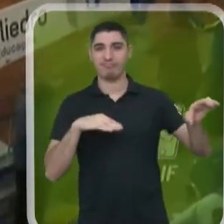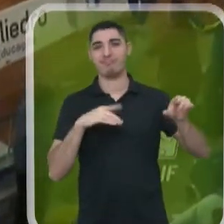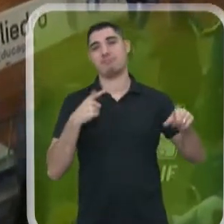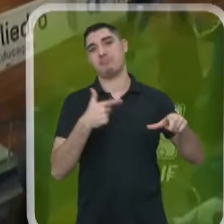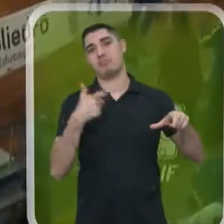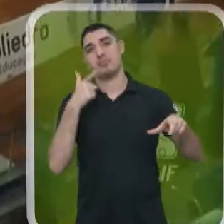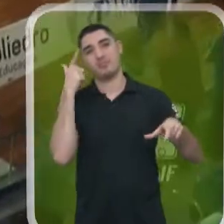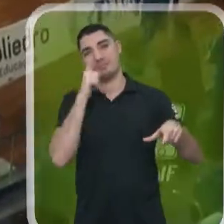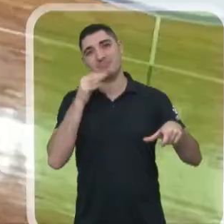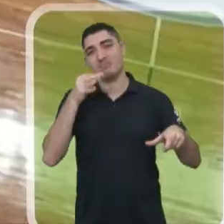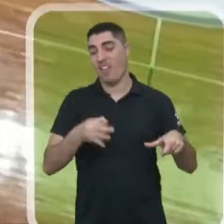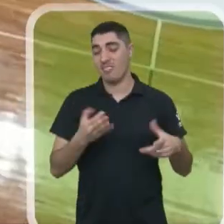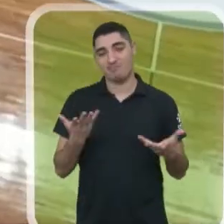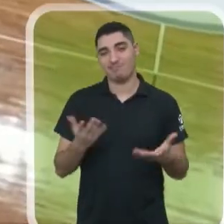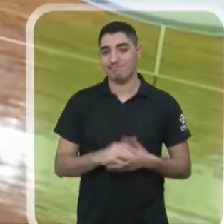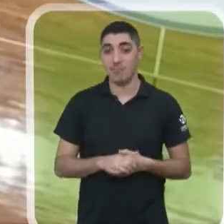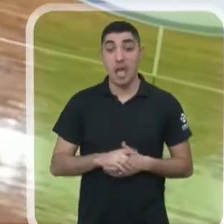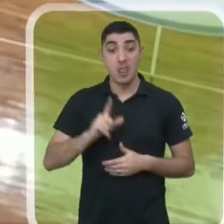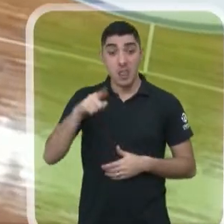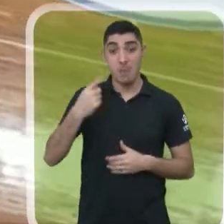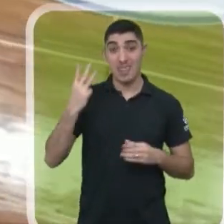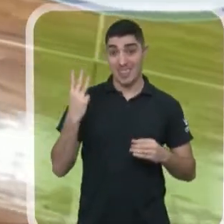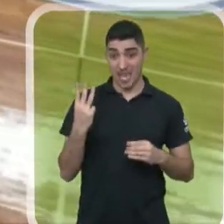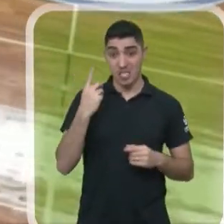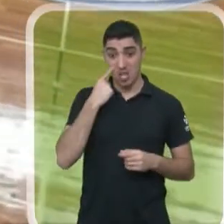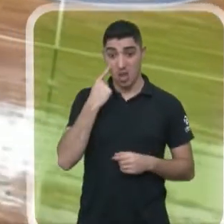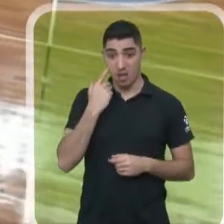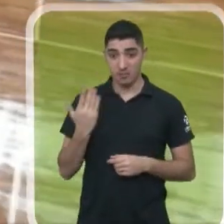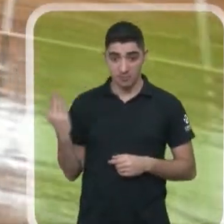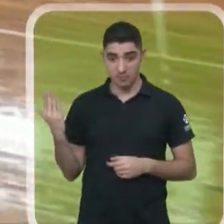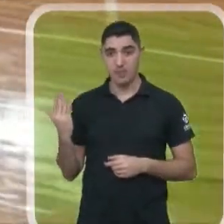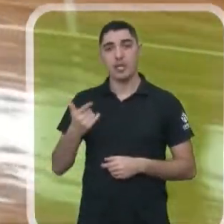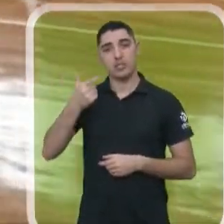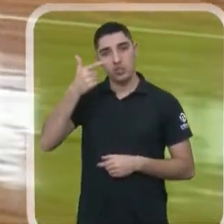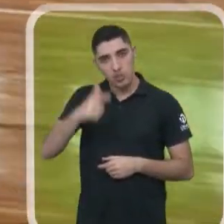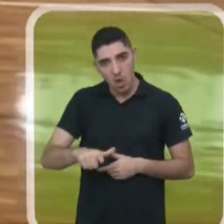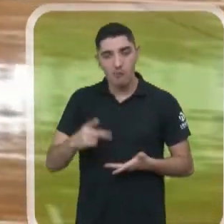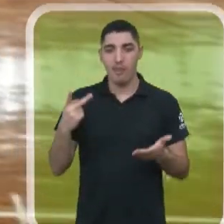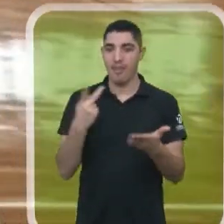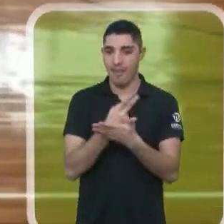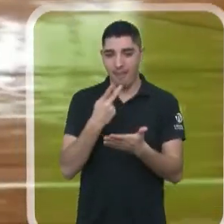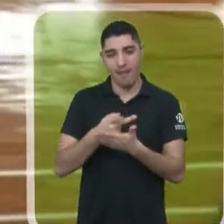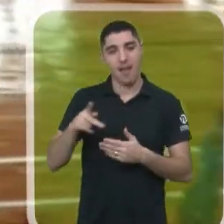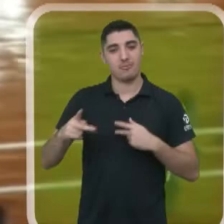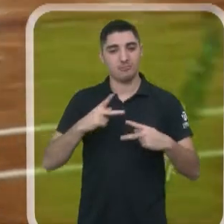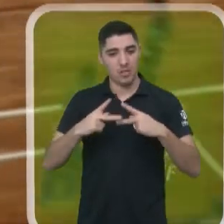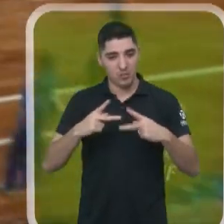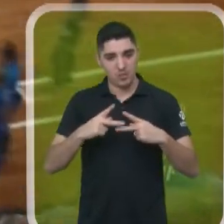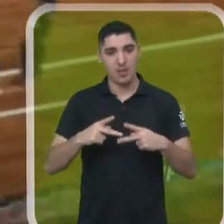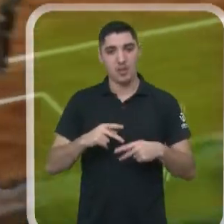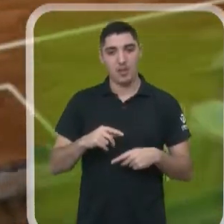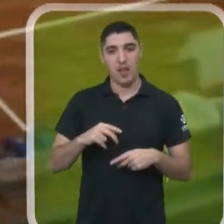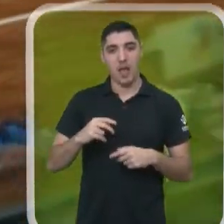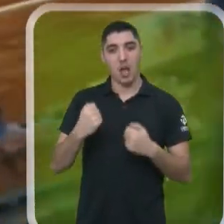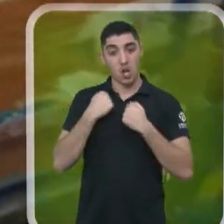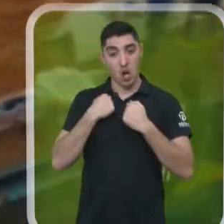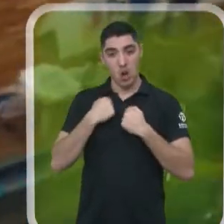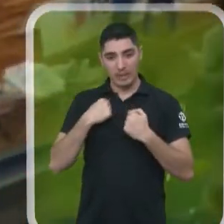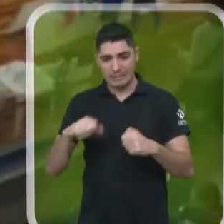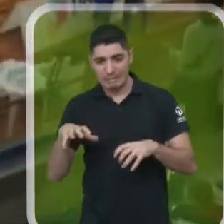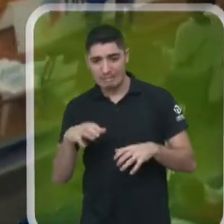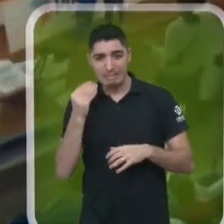o Mateus que nada pode fazer o terceiro gol saiu já saiu da jogada errada do São José Perdeu a bola São José e o